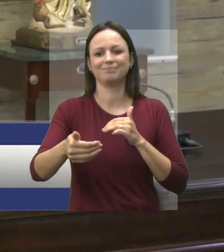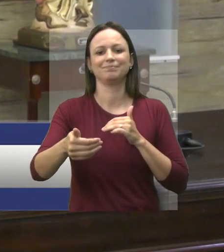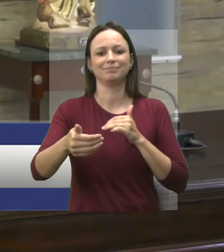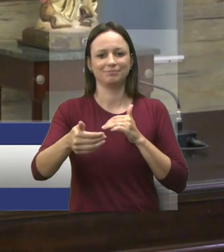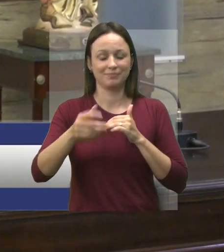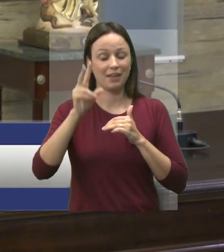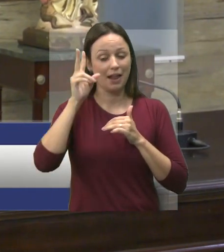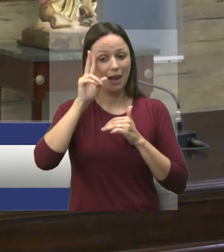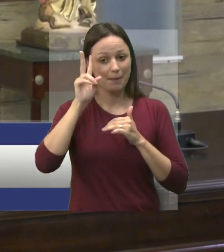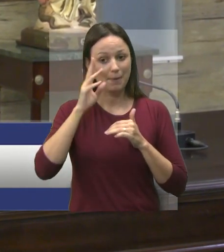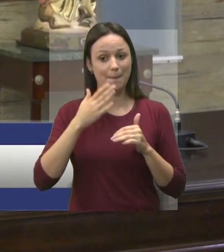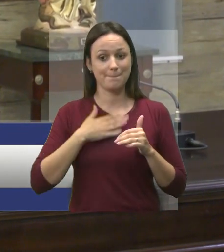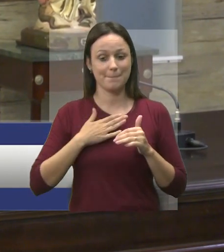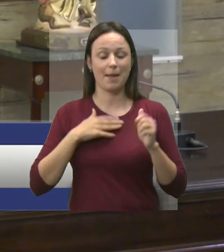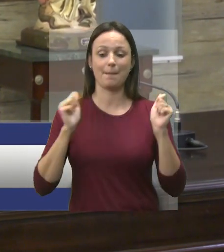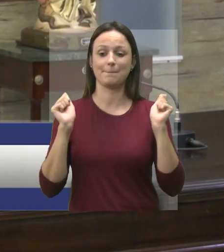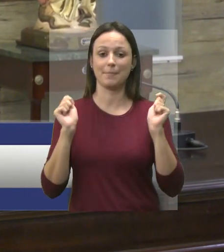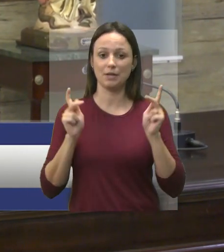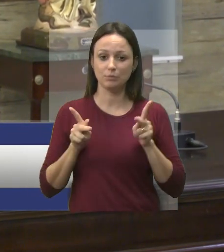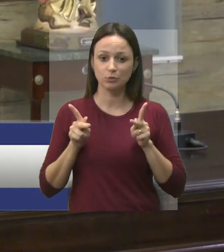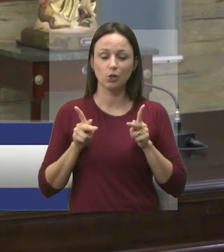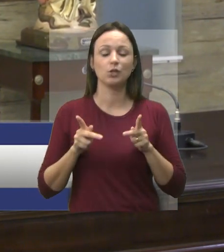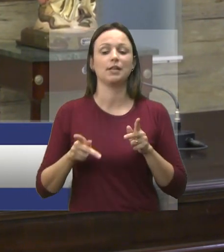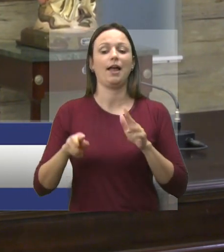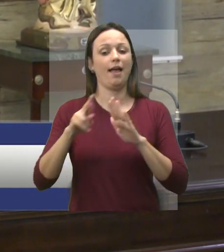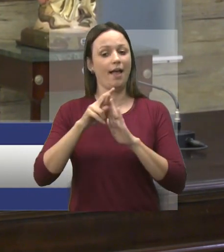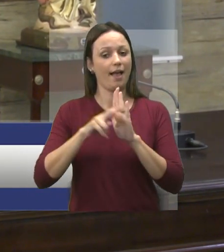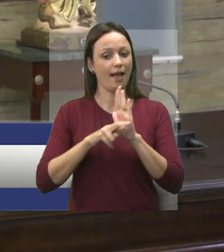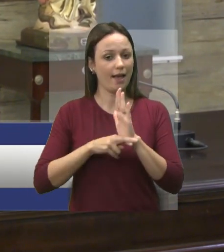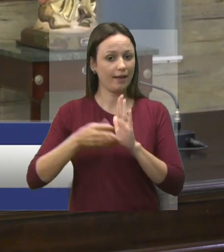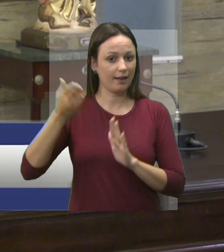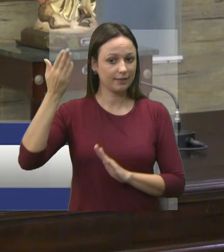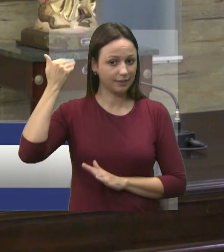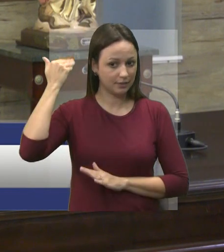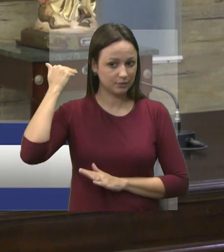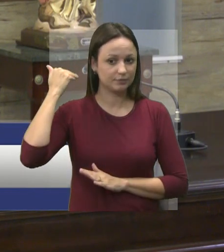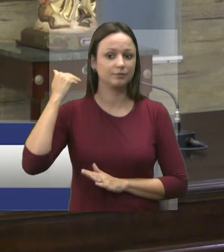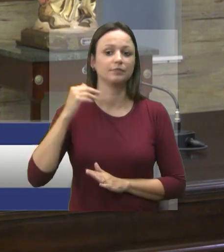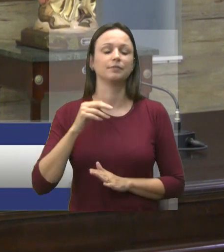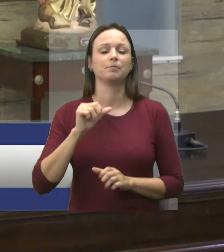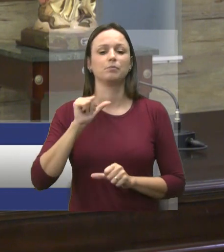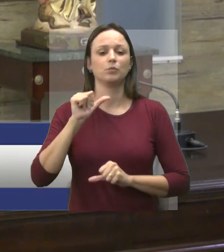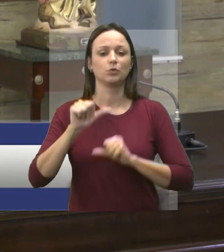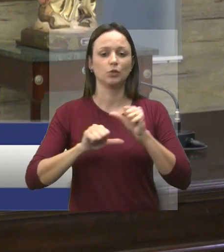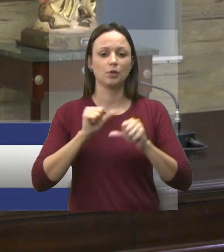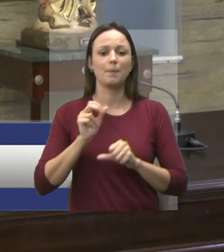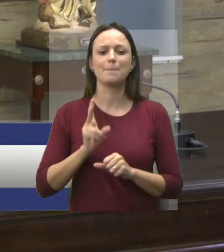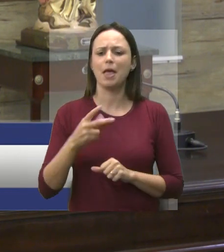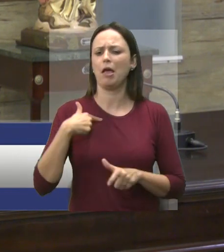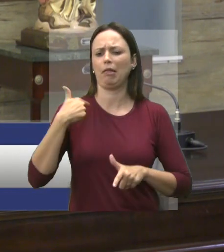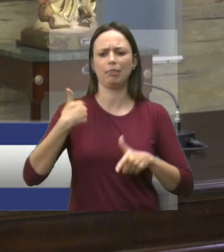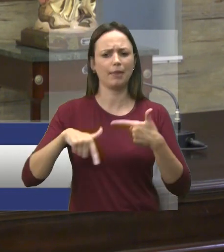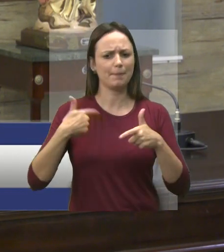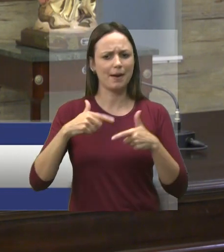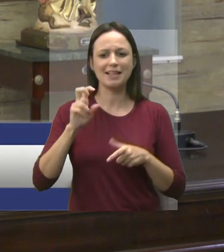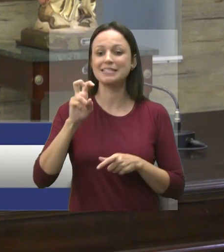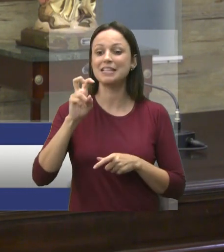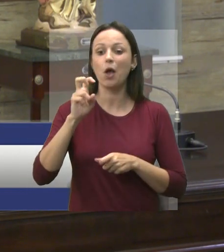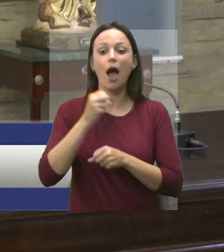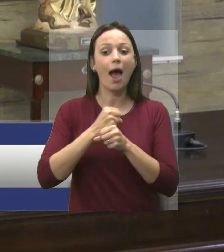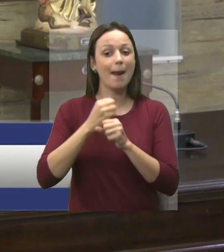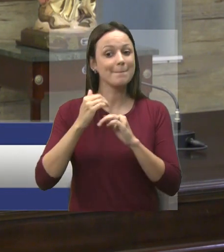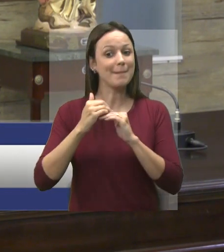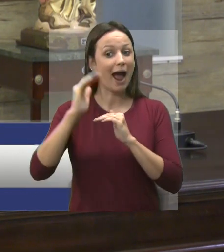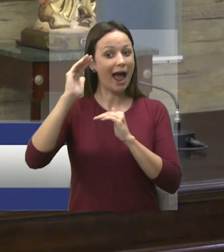minha aposentadoria, pela regra anterior, que vai ser mudada, mesmo depois de eu ter trabalhado 5 anos a mais do que